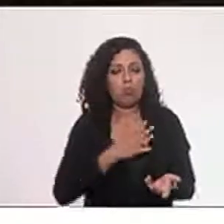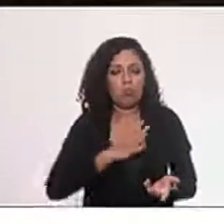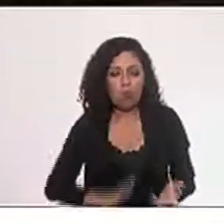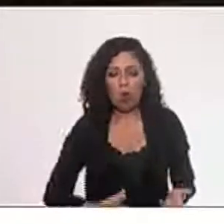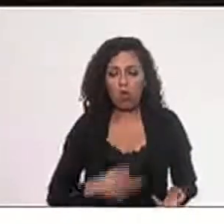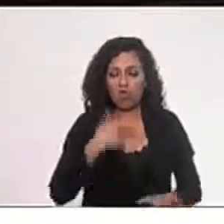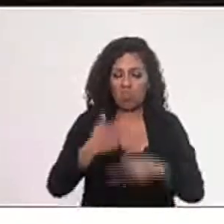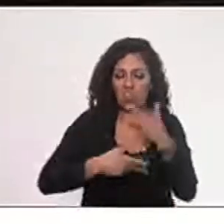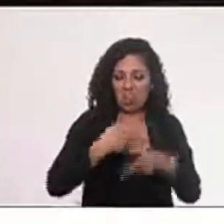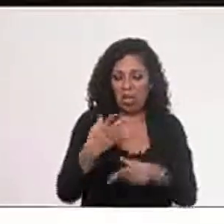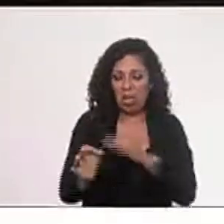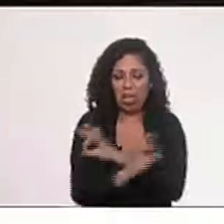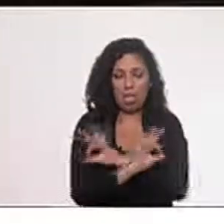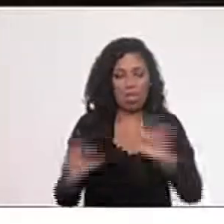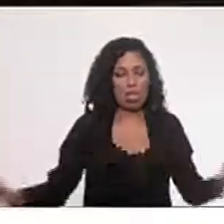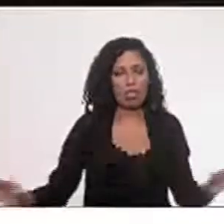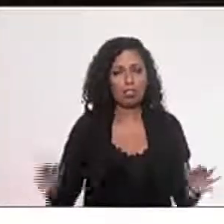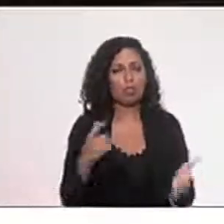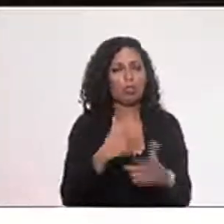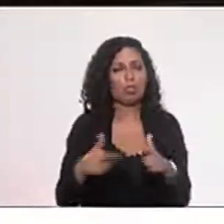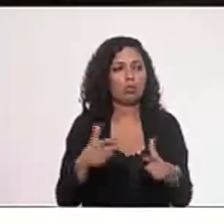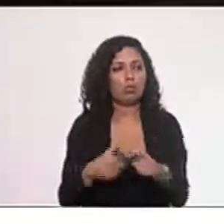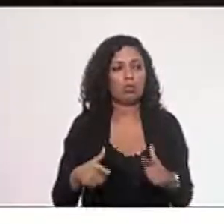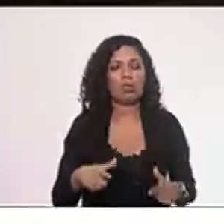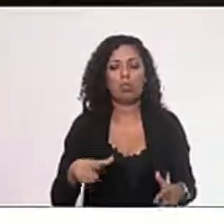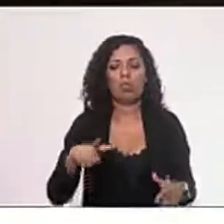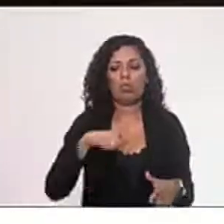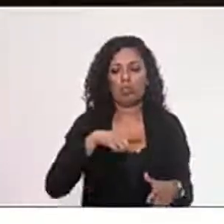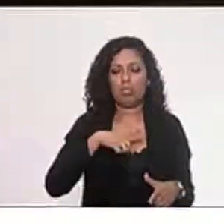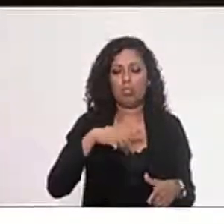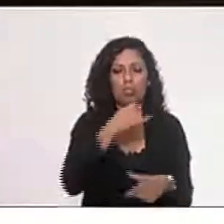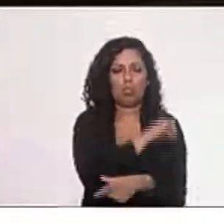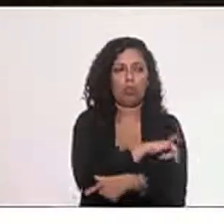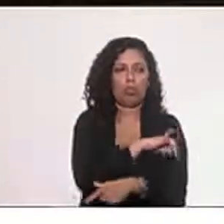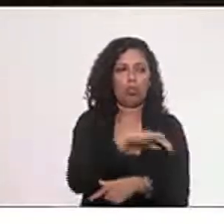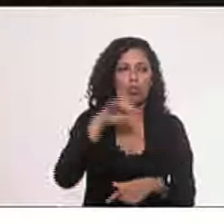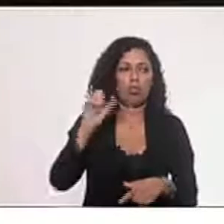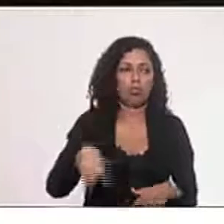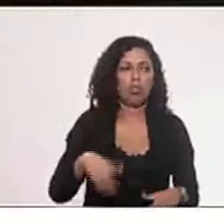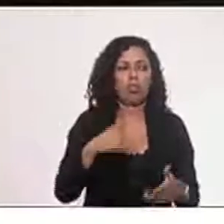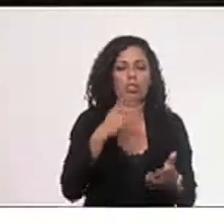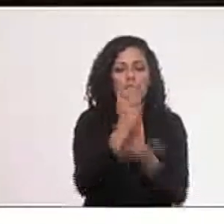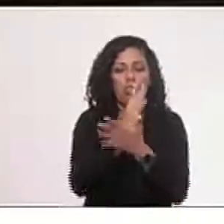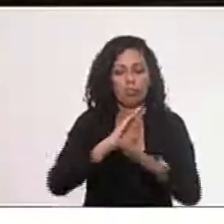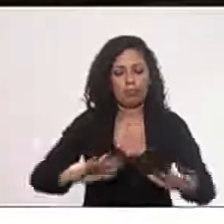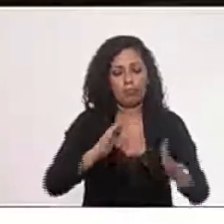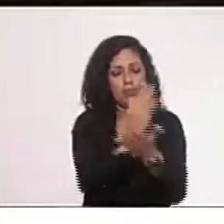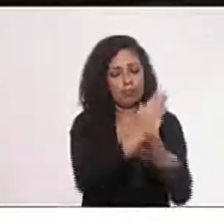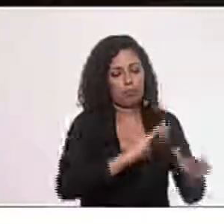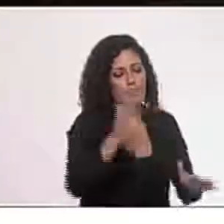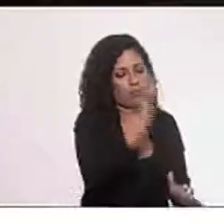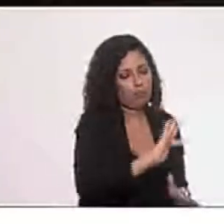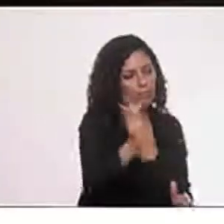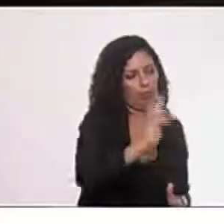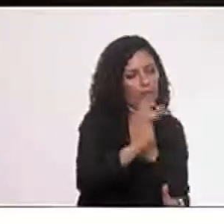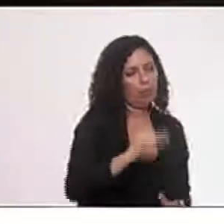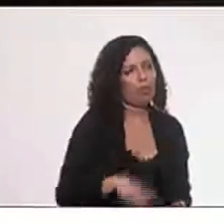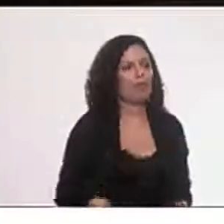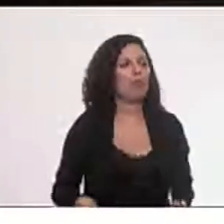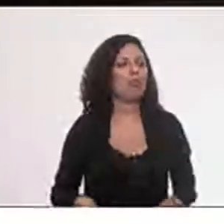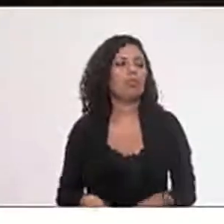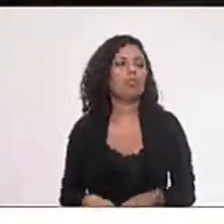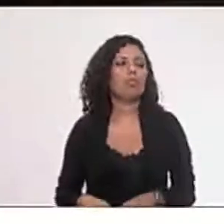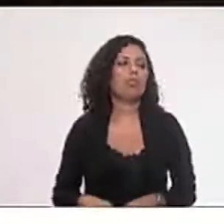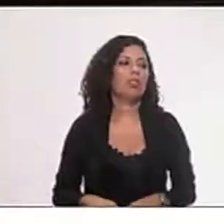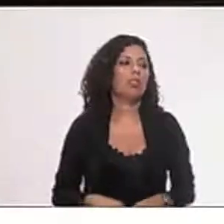pronuncia por esse desastre que afeta o rio de janeiro que é o desmonte do parque científico federal aqui instalado como além disso